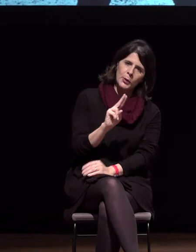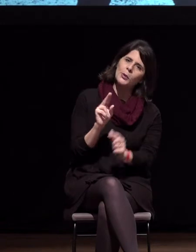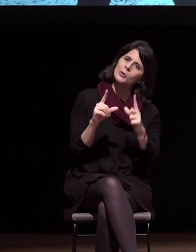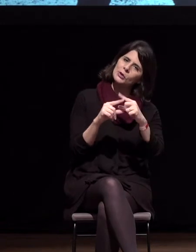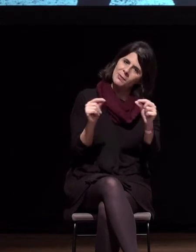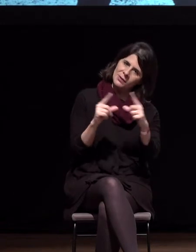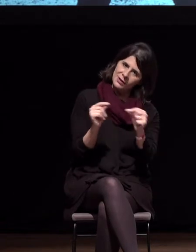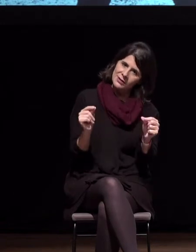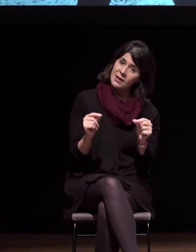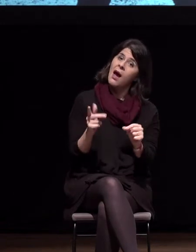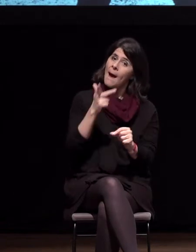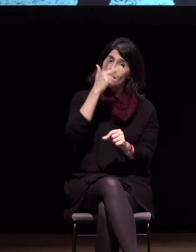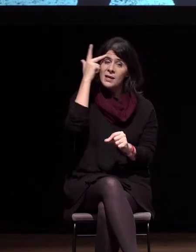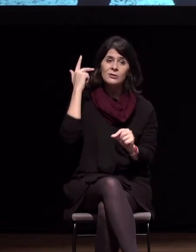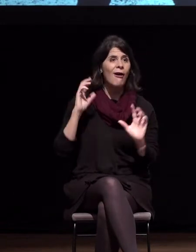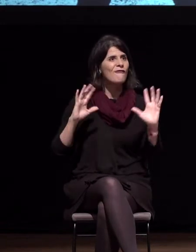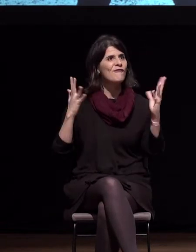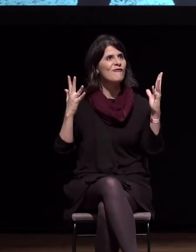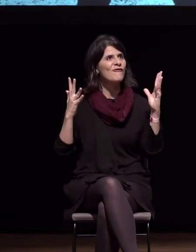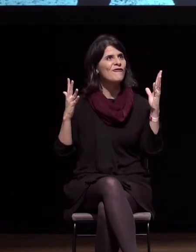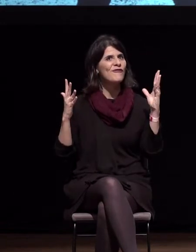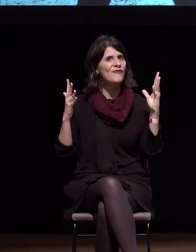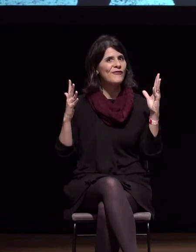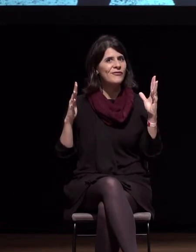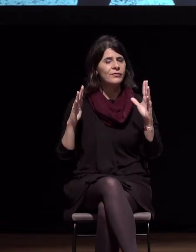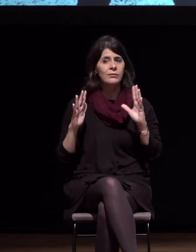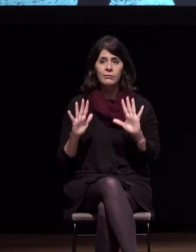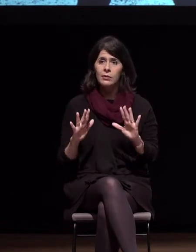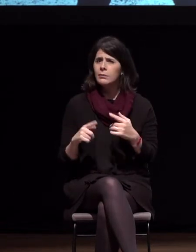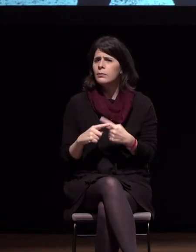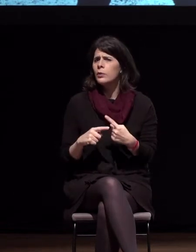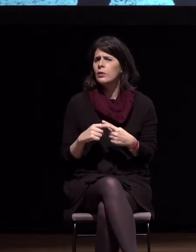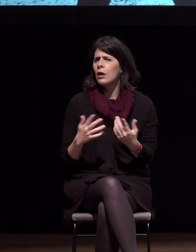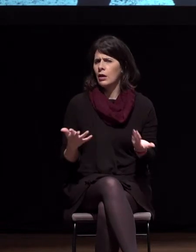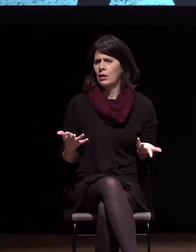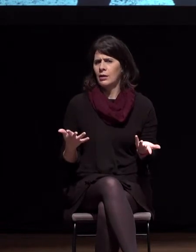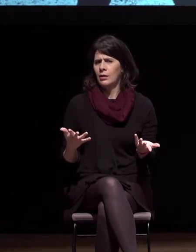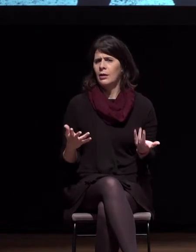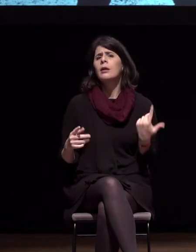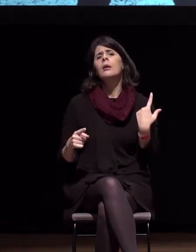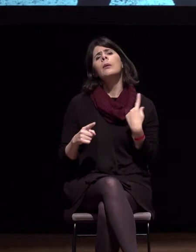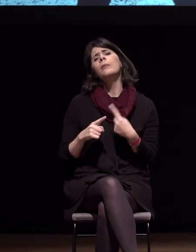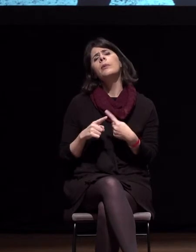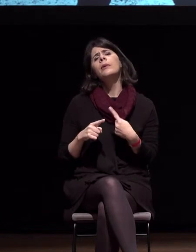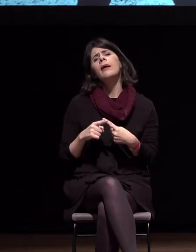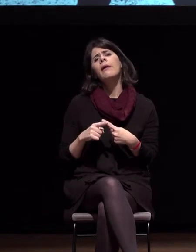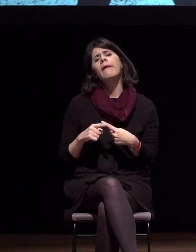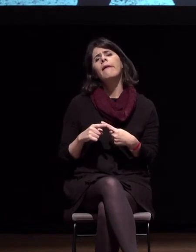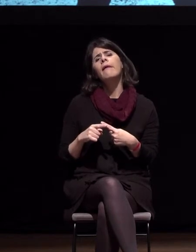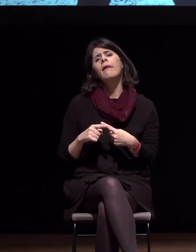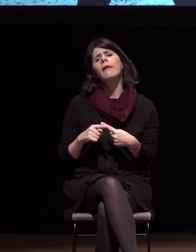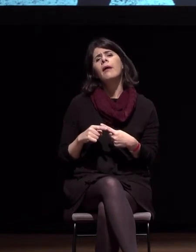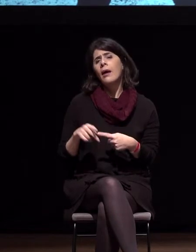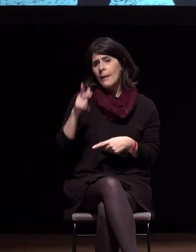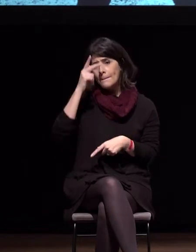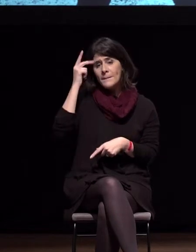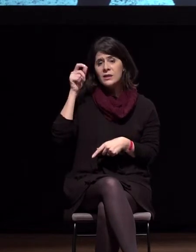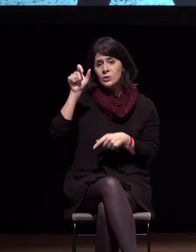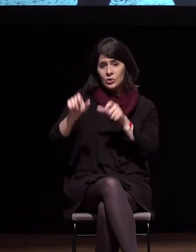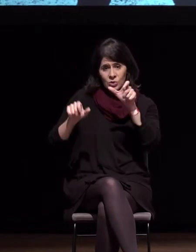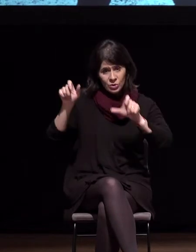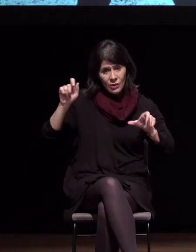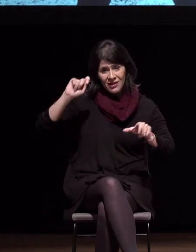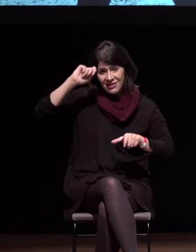japonesa, ela é festejada pela cidade, né? E porque é isso. Quem são essas pessoas negras que estão na